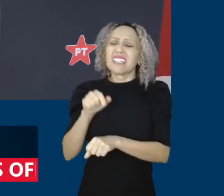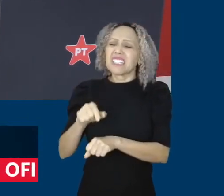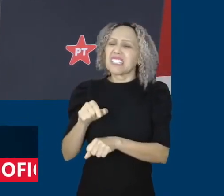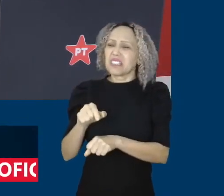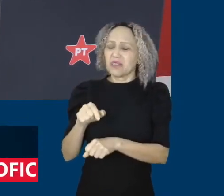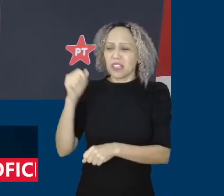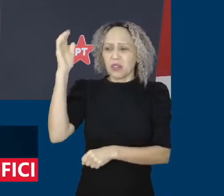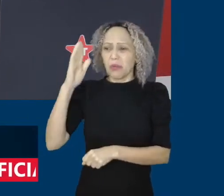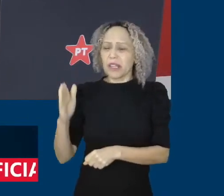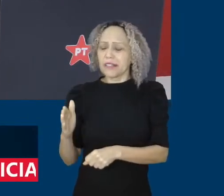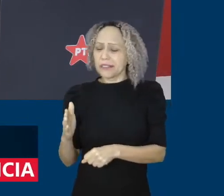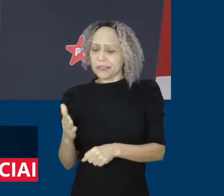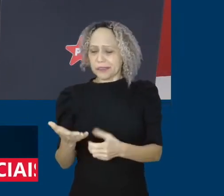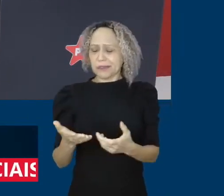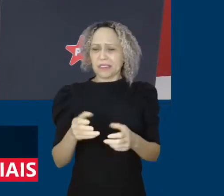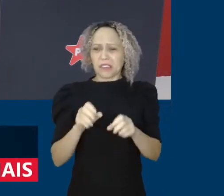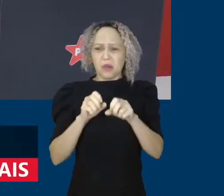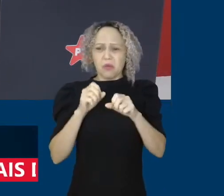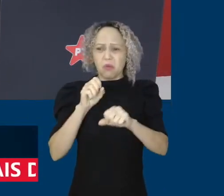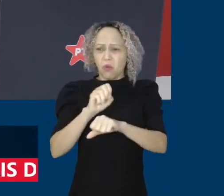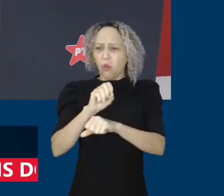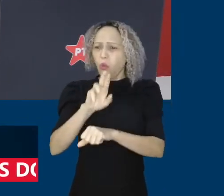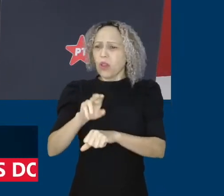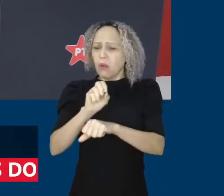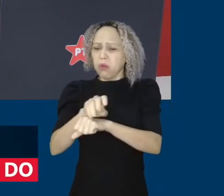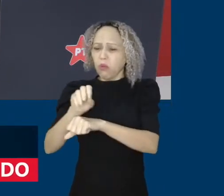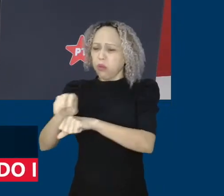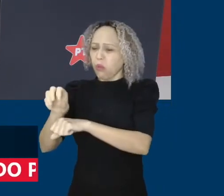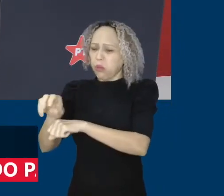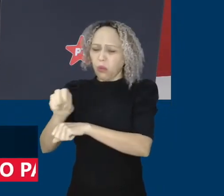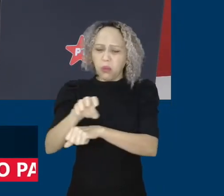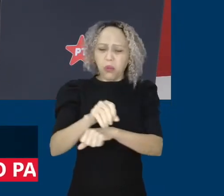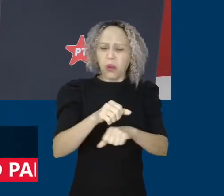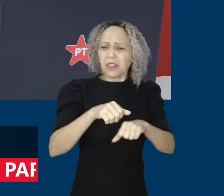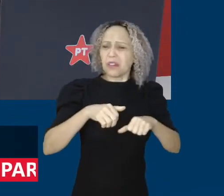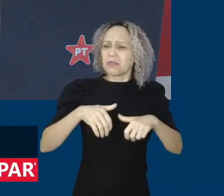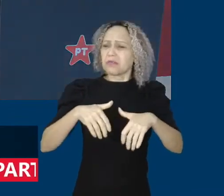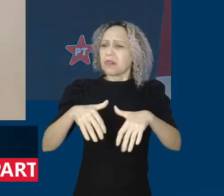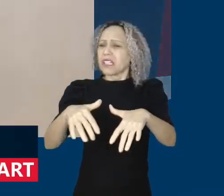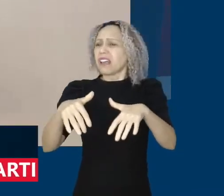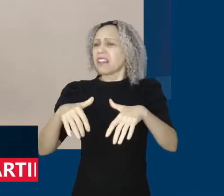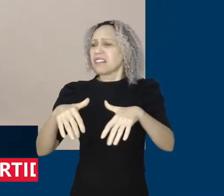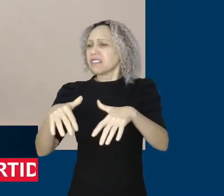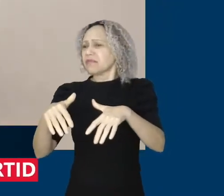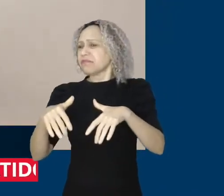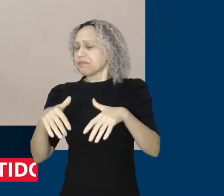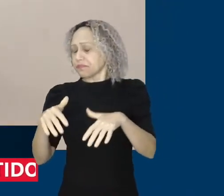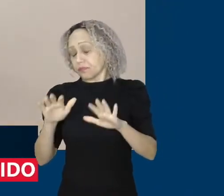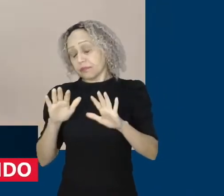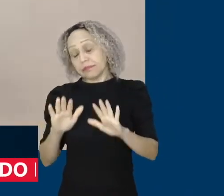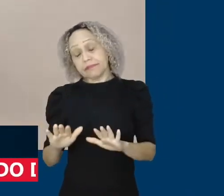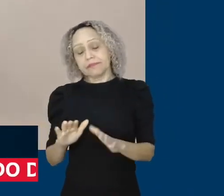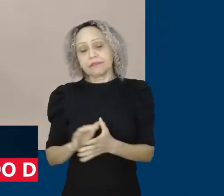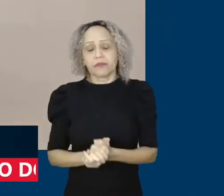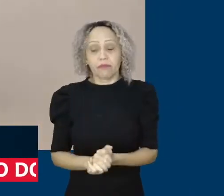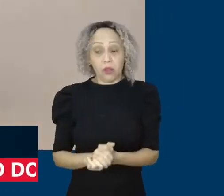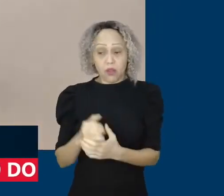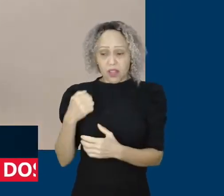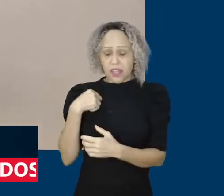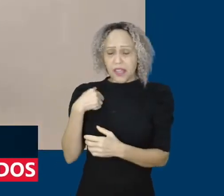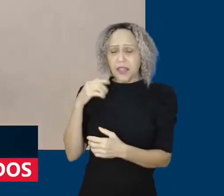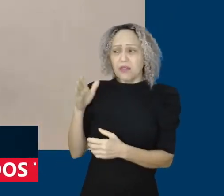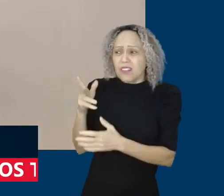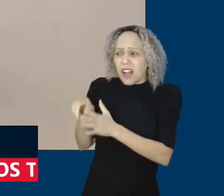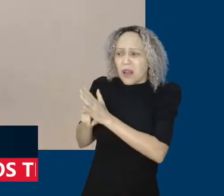que precisa ser feito, tem certamente... Eu já andei, inclusive, pesquisando legislações semelhantes que tem na Câmara. Nós